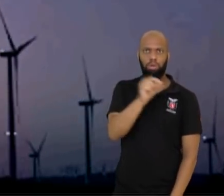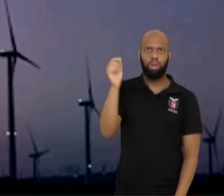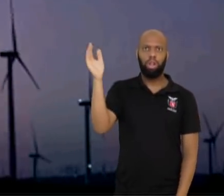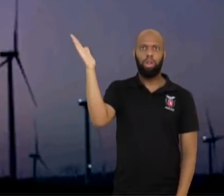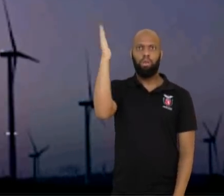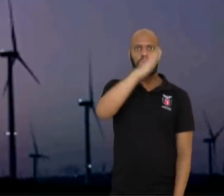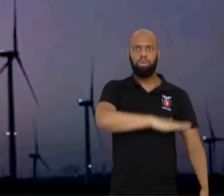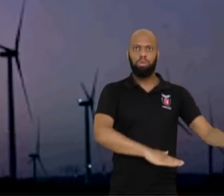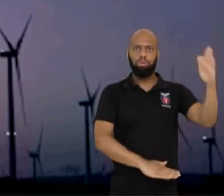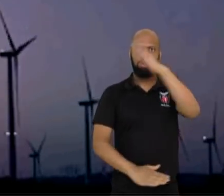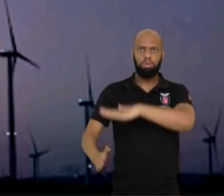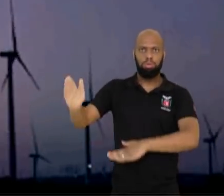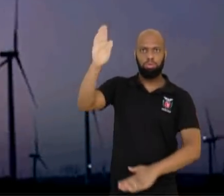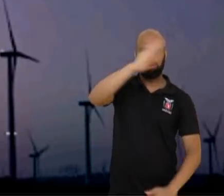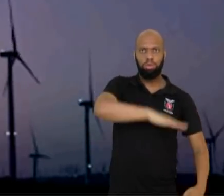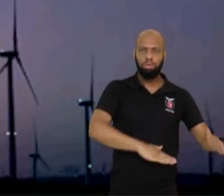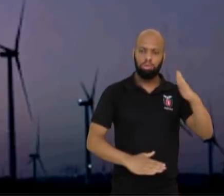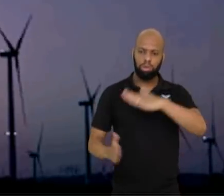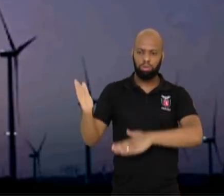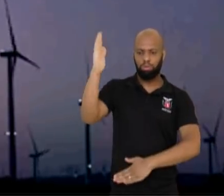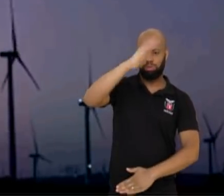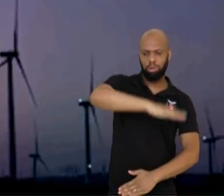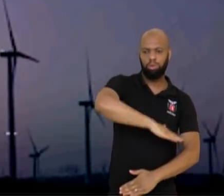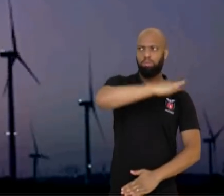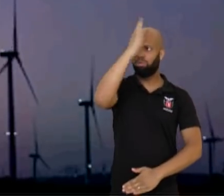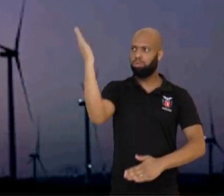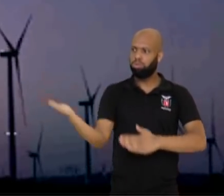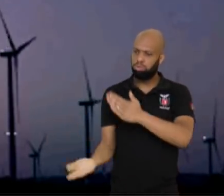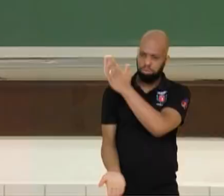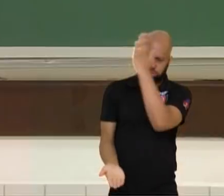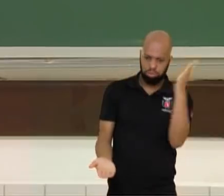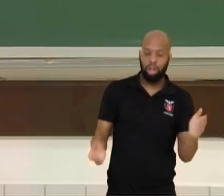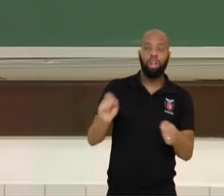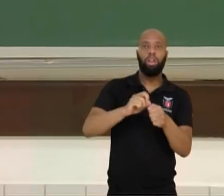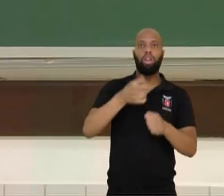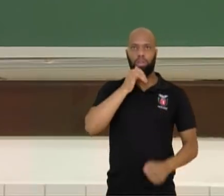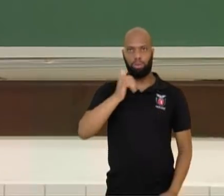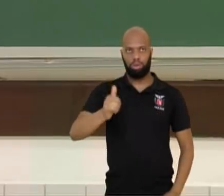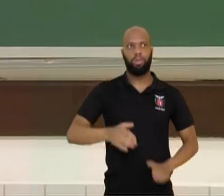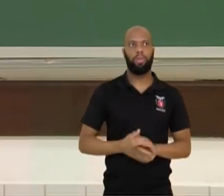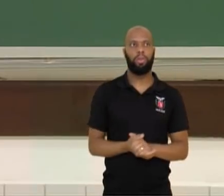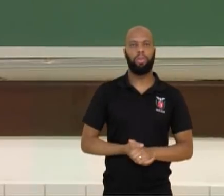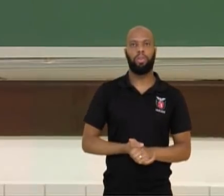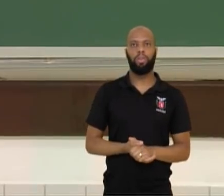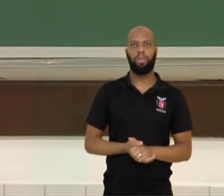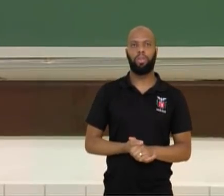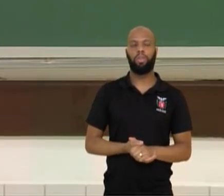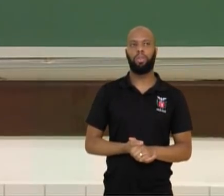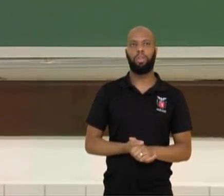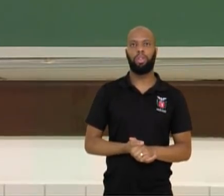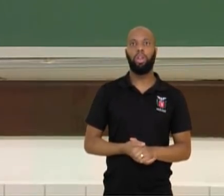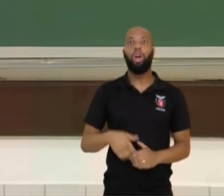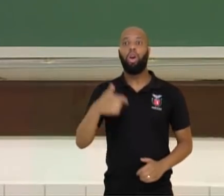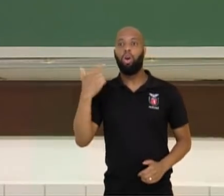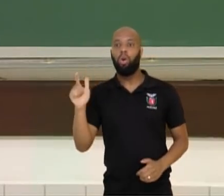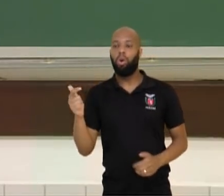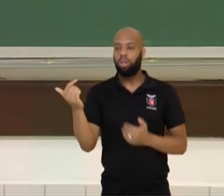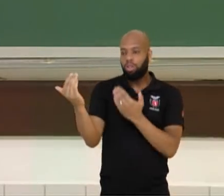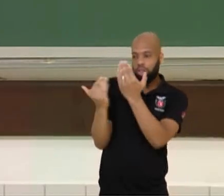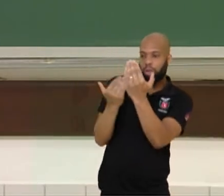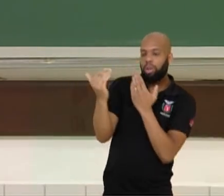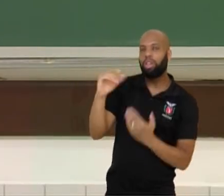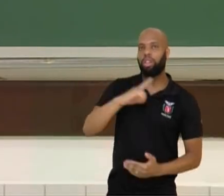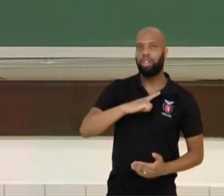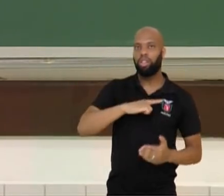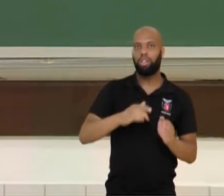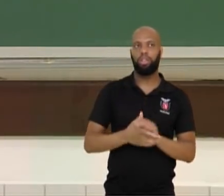girando as turbinas e fazem com que a energia elétrica seja gerada, tá? Outra comparação que a gente vai